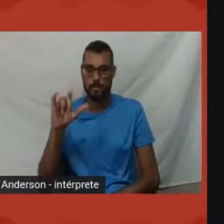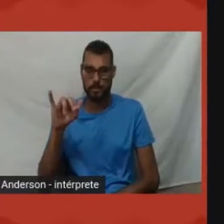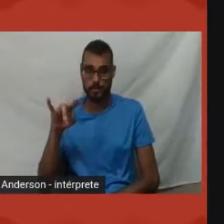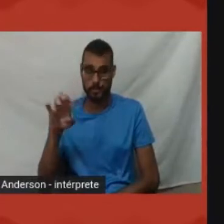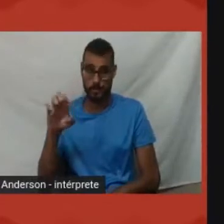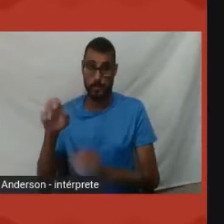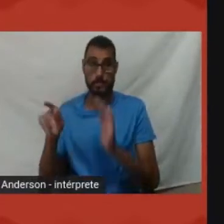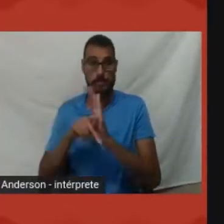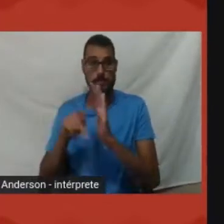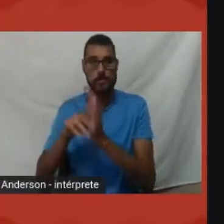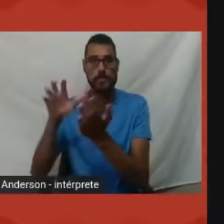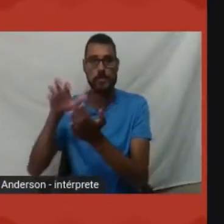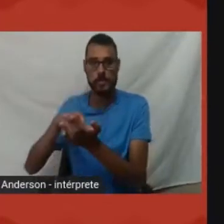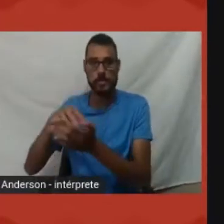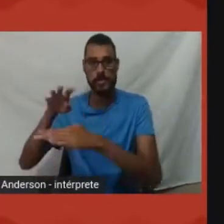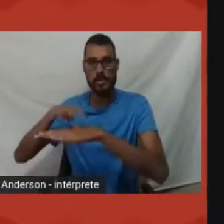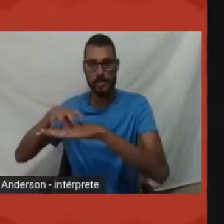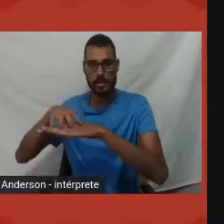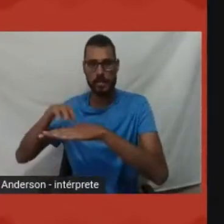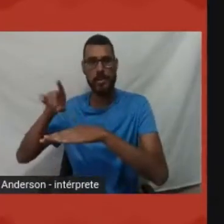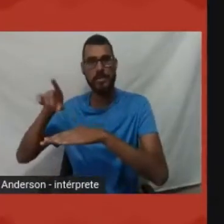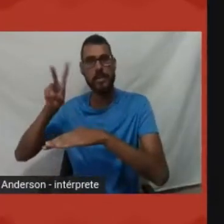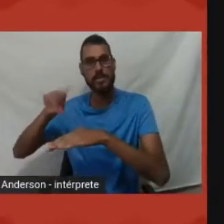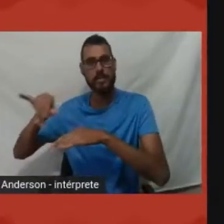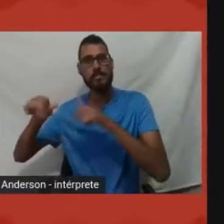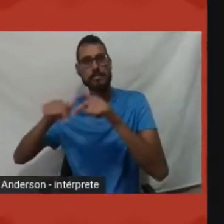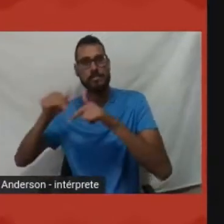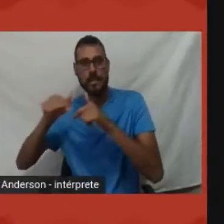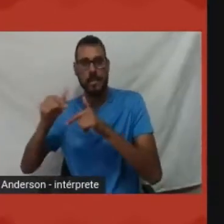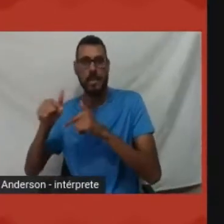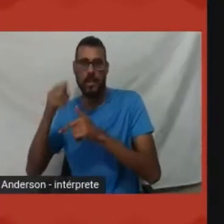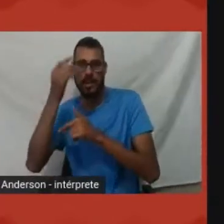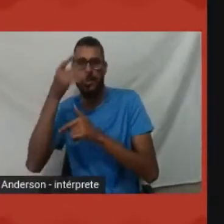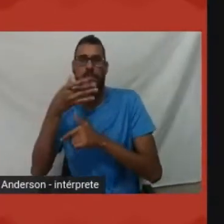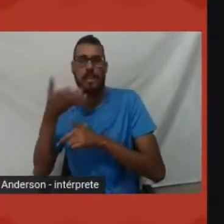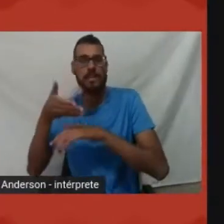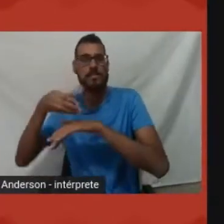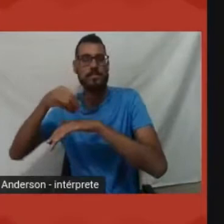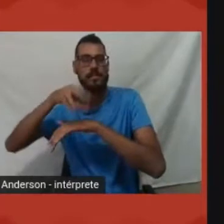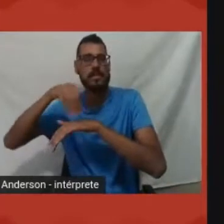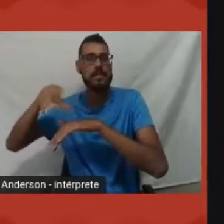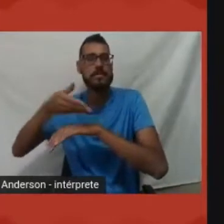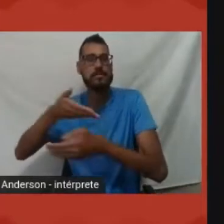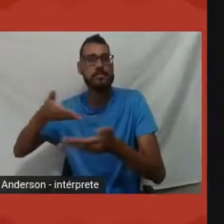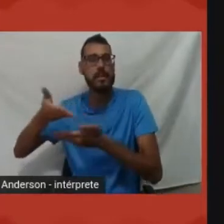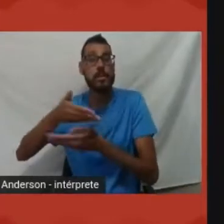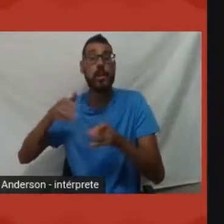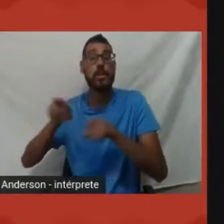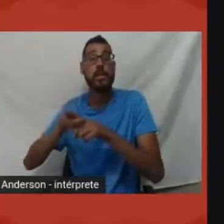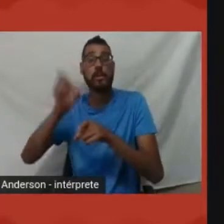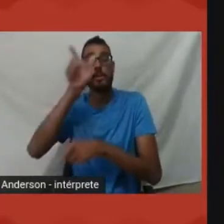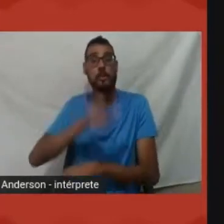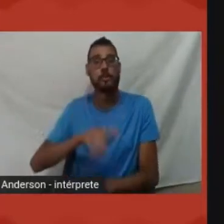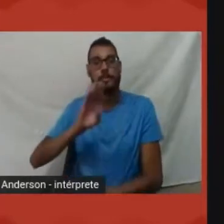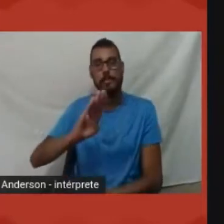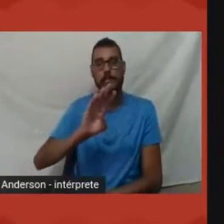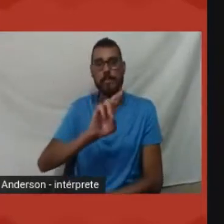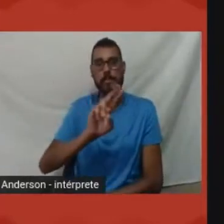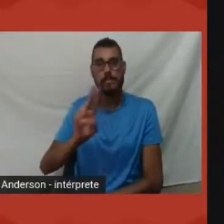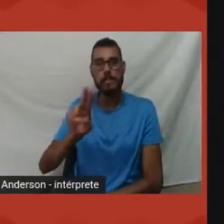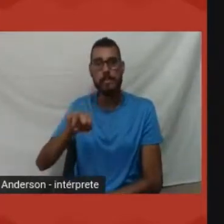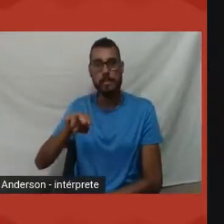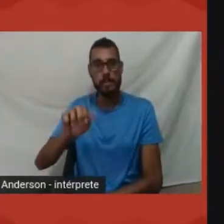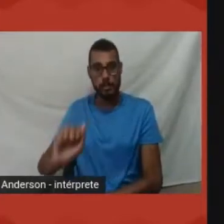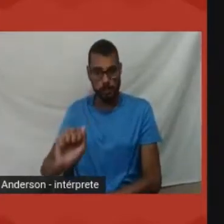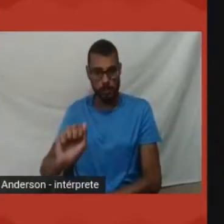vai atuar como facilitador aqui. E a Bruna também, A Bruna Prato. A